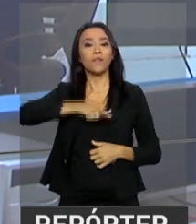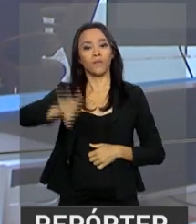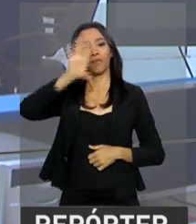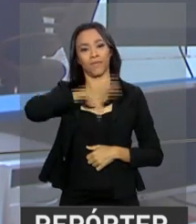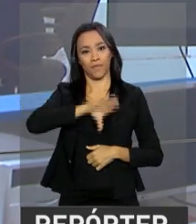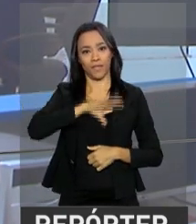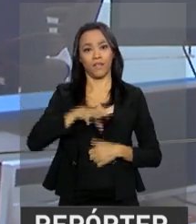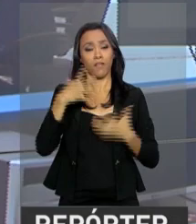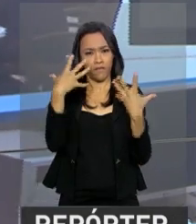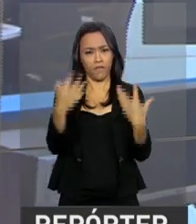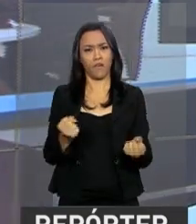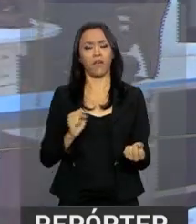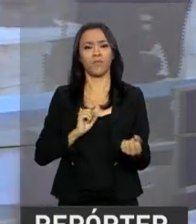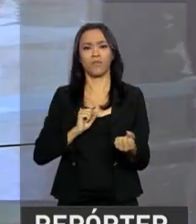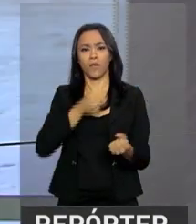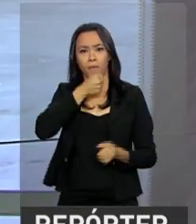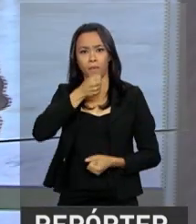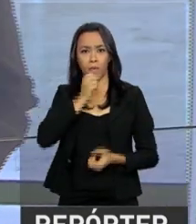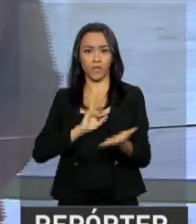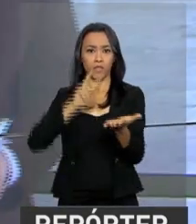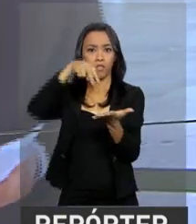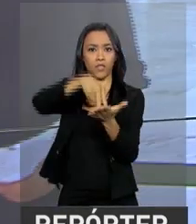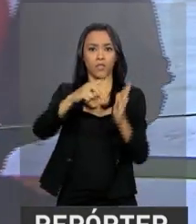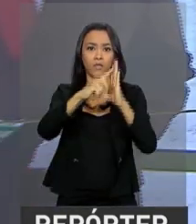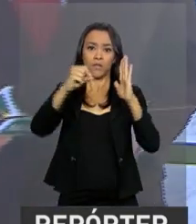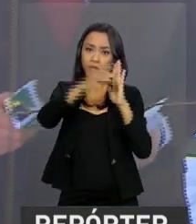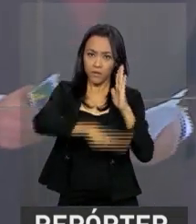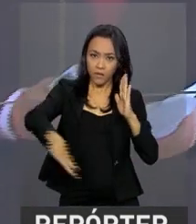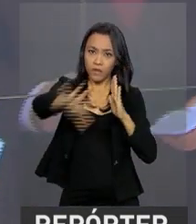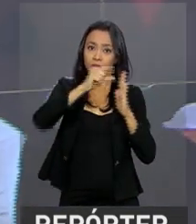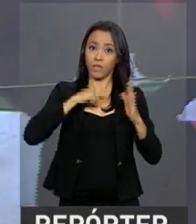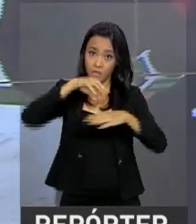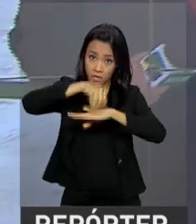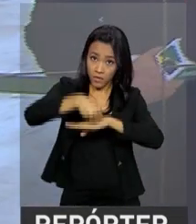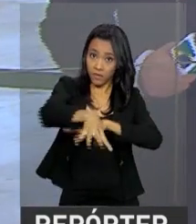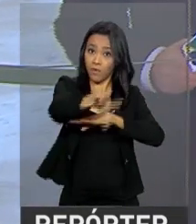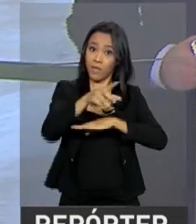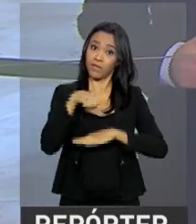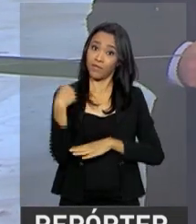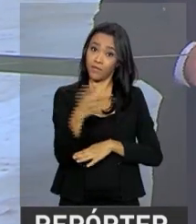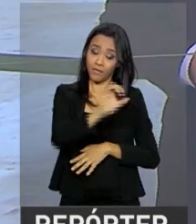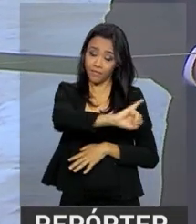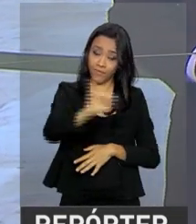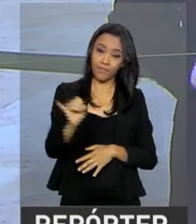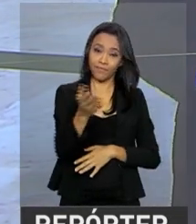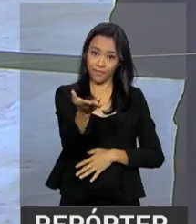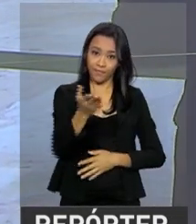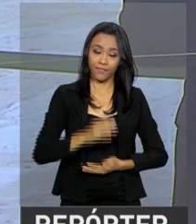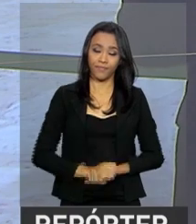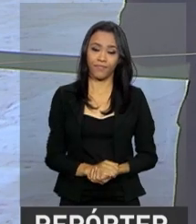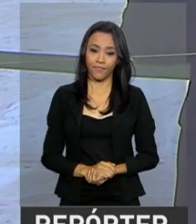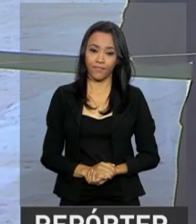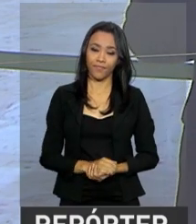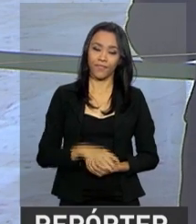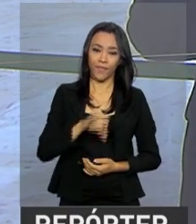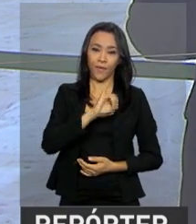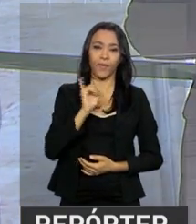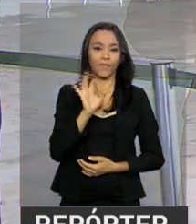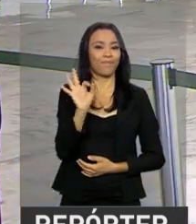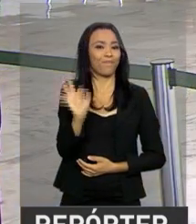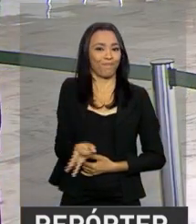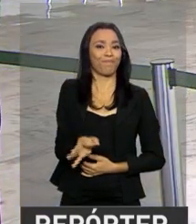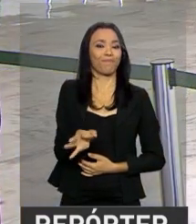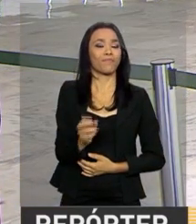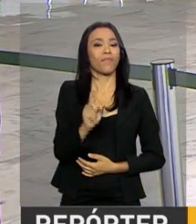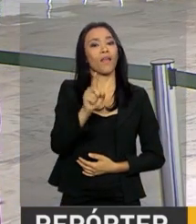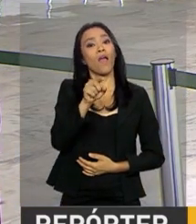repórter João Pedro Neto que está no palácio Planalto e tem as informações pra gente Oi João Pedro Oi Leandro exatamente